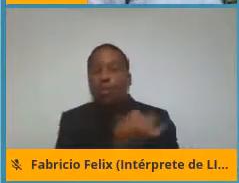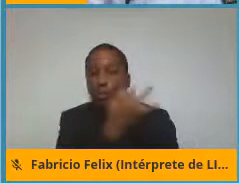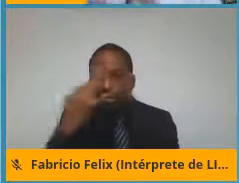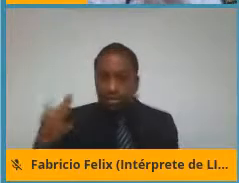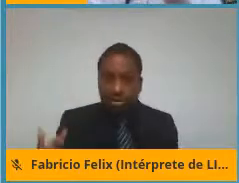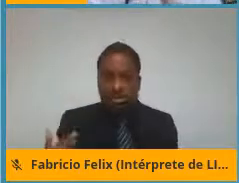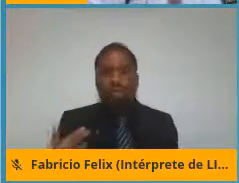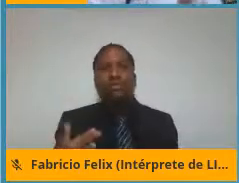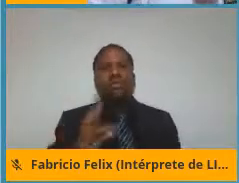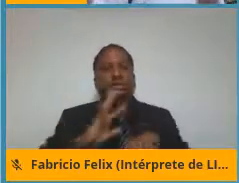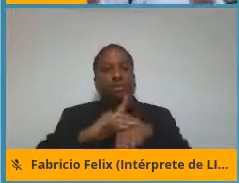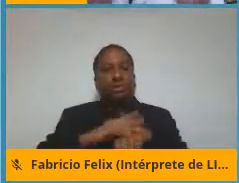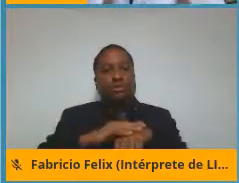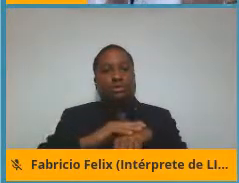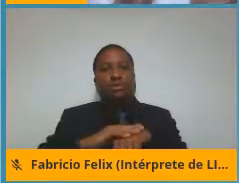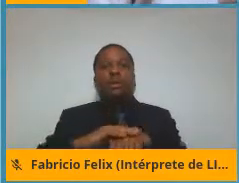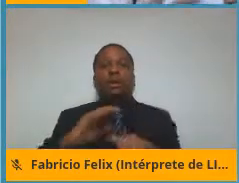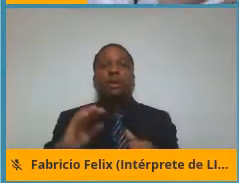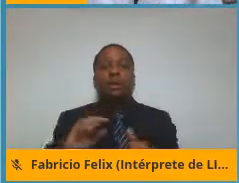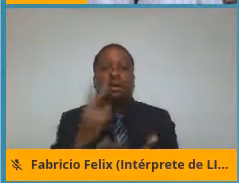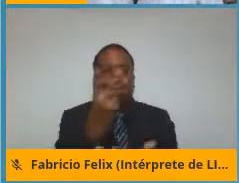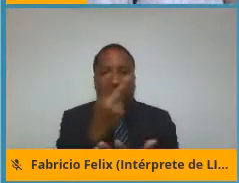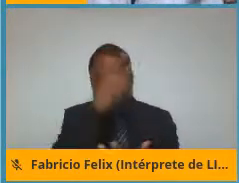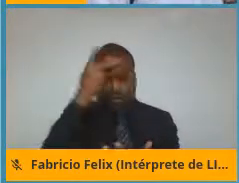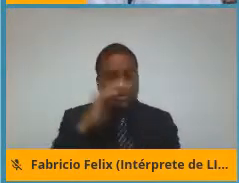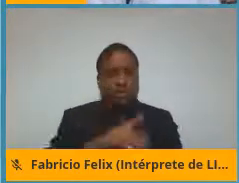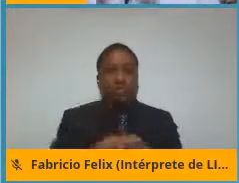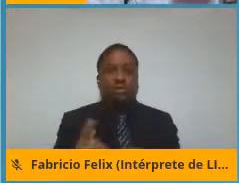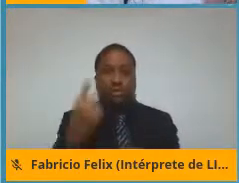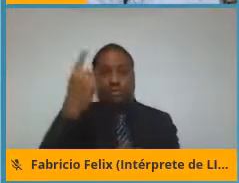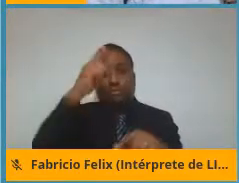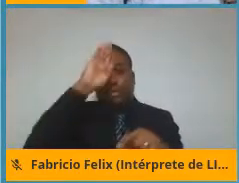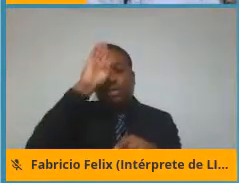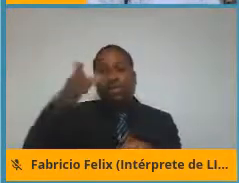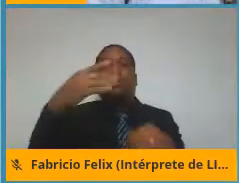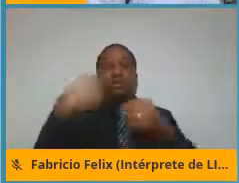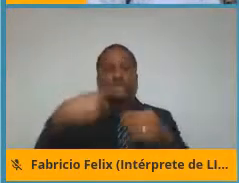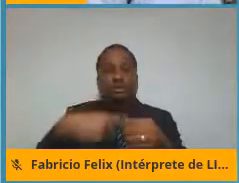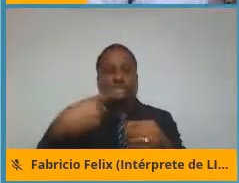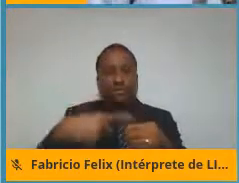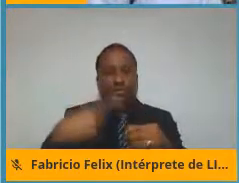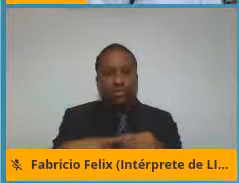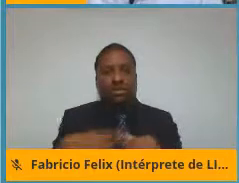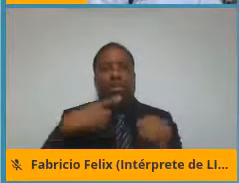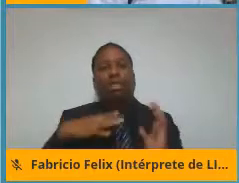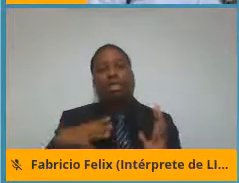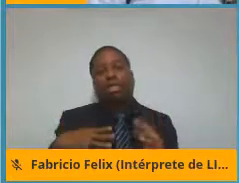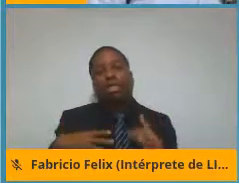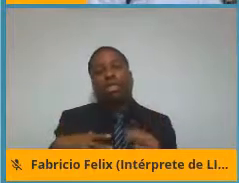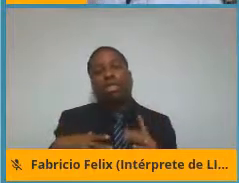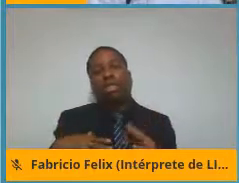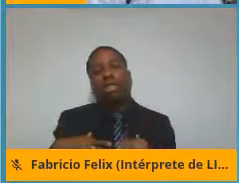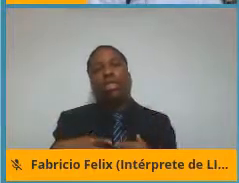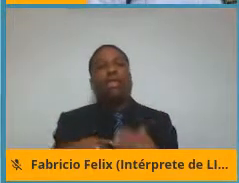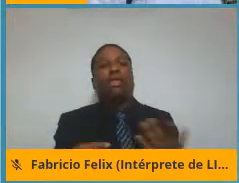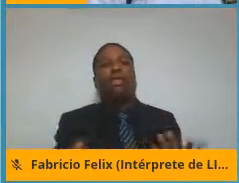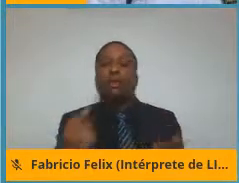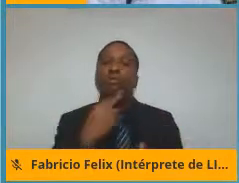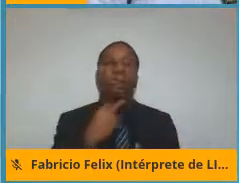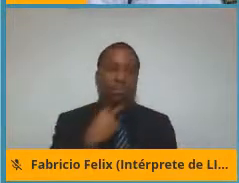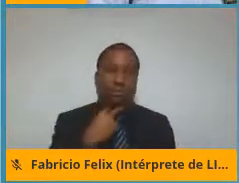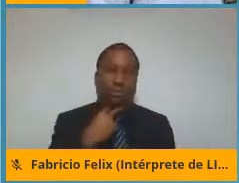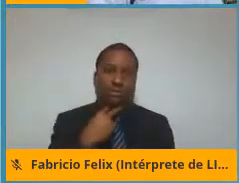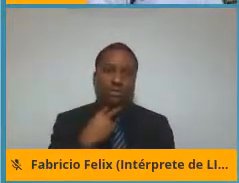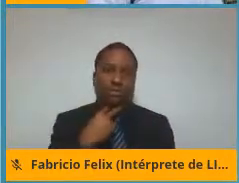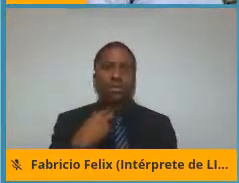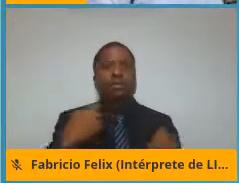estado, certo? Principalmente casos crescendo no interior. Então, a gente não pode relaxar e não pode deixar de monitorar os casos. Temos que usar